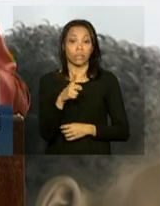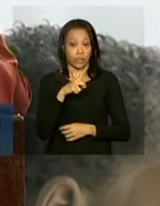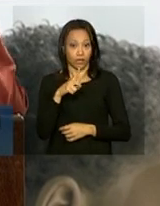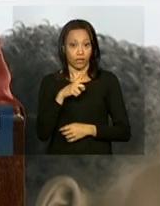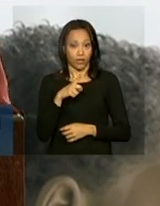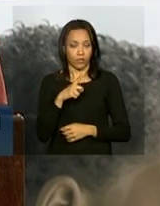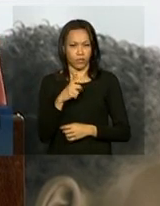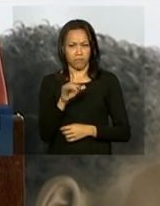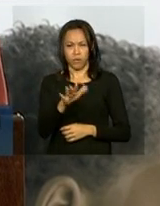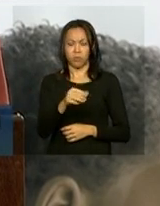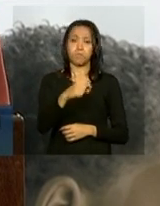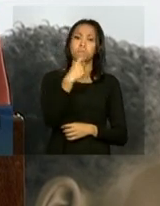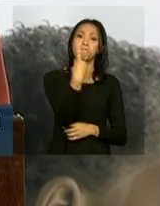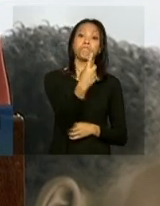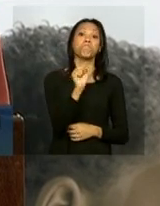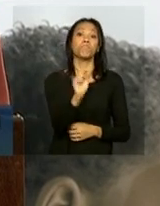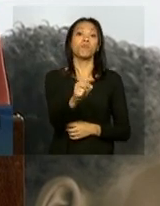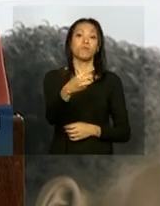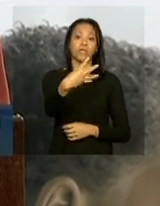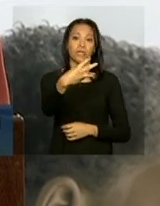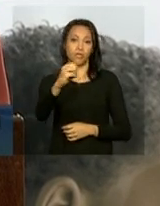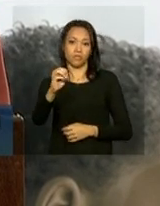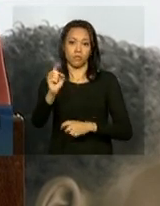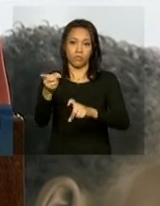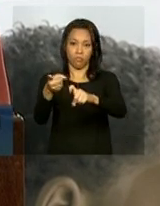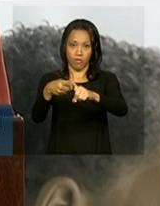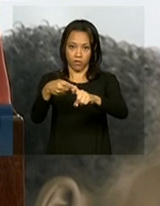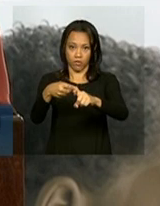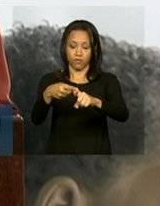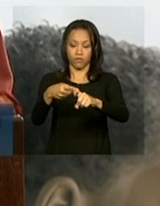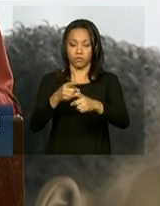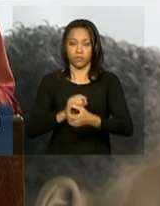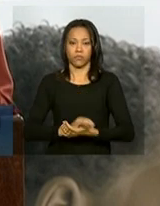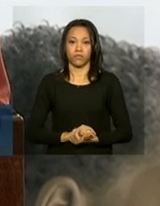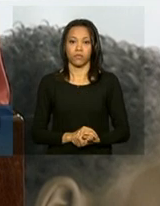em torno de 1.300 médicos,